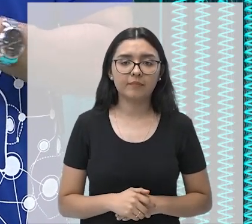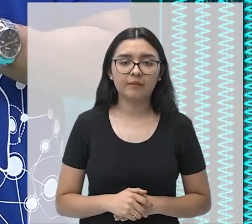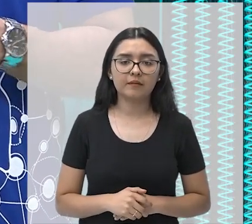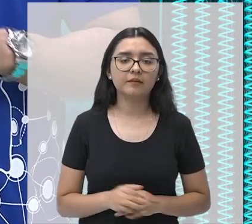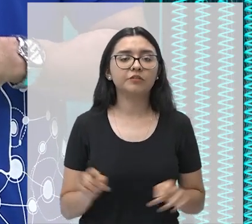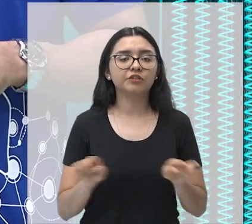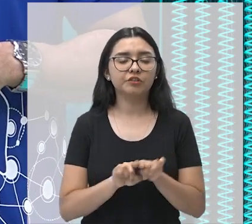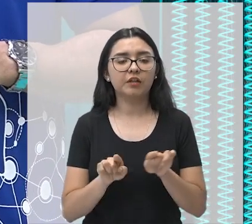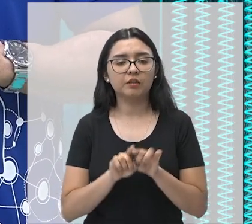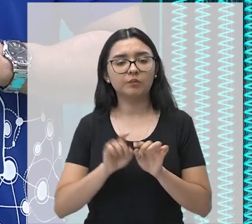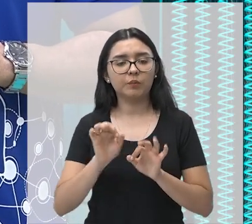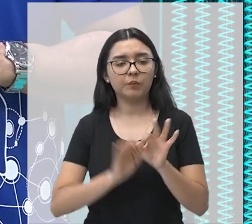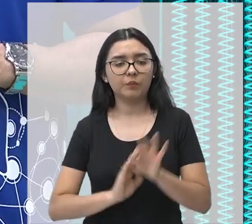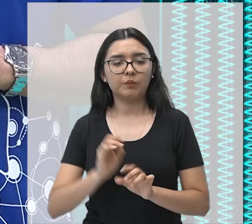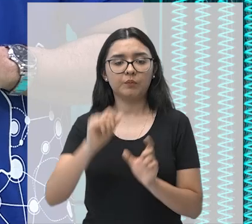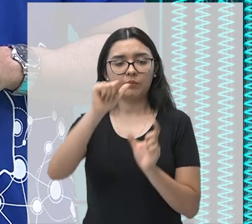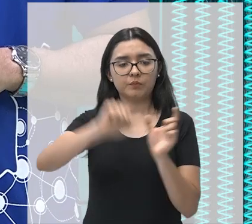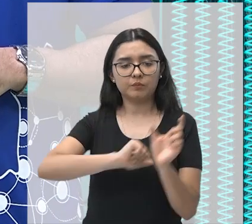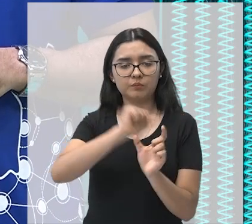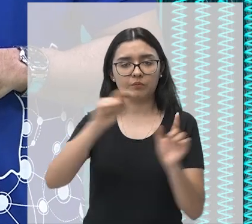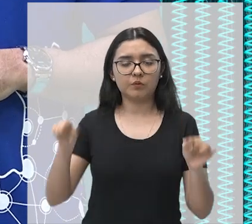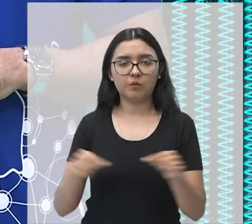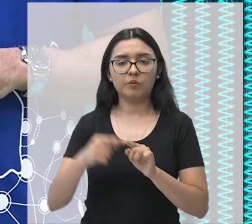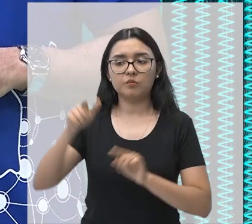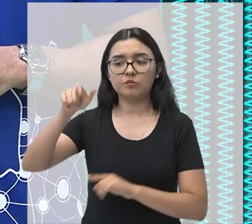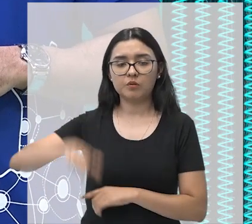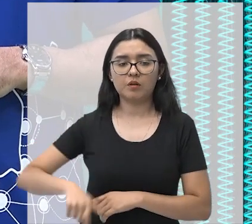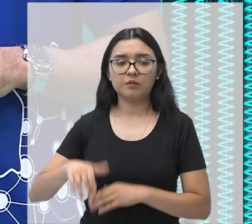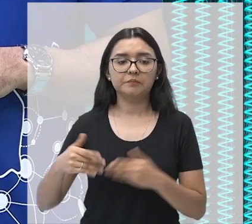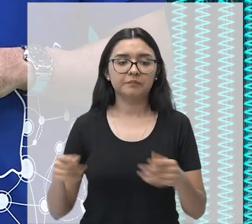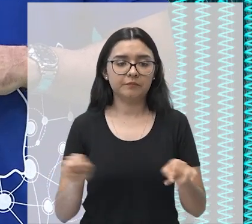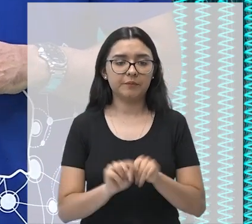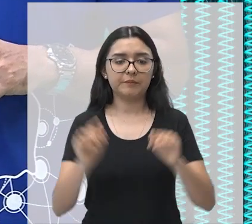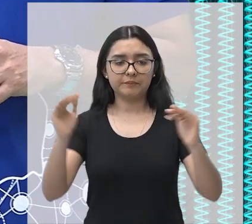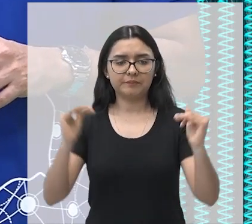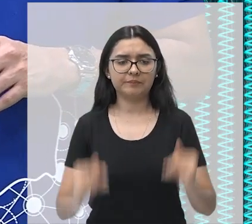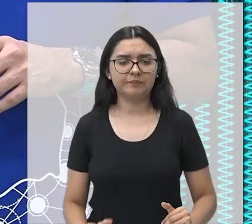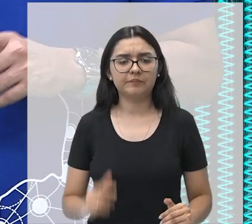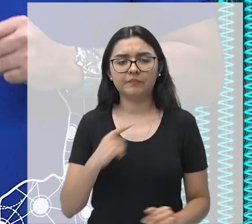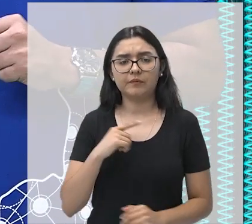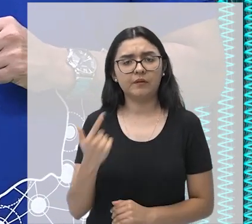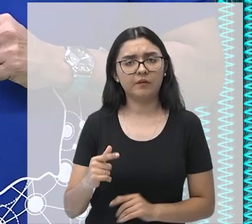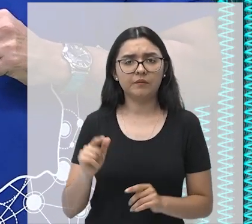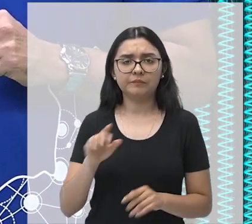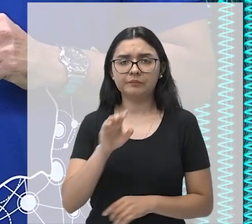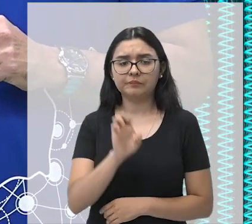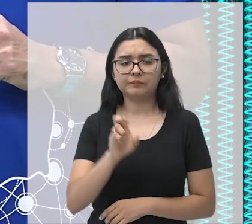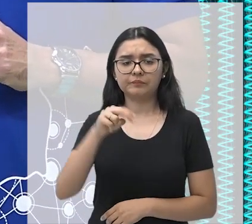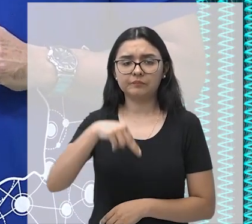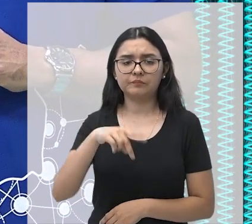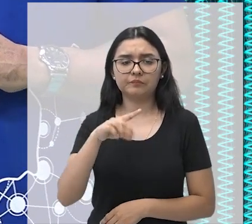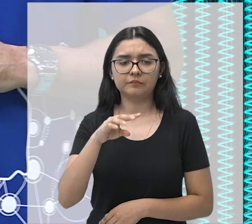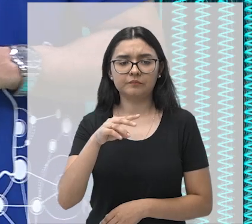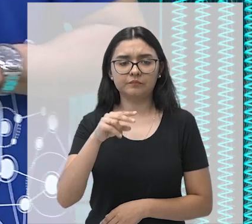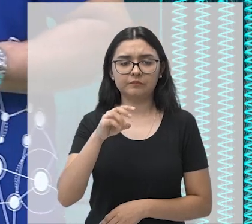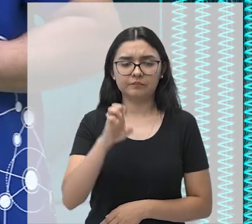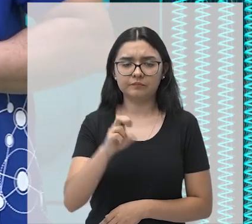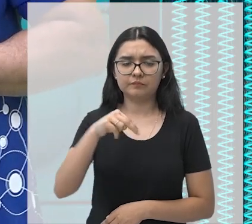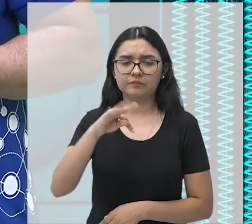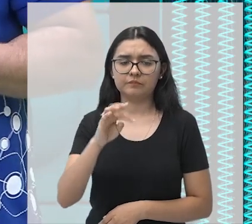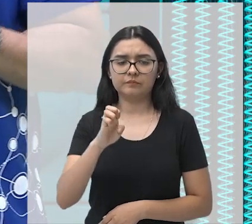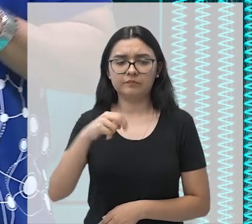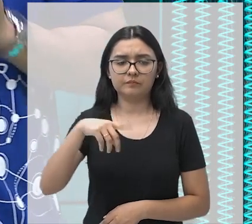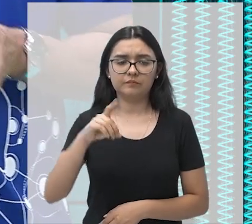a adequação ao sujeito. Aqui é a mesma coisa. Então aqui eu não tenho a terminação em R, tá? E aqui eu não tenho a